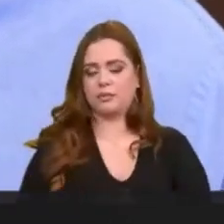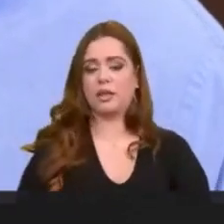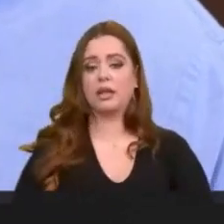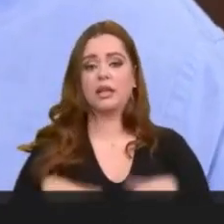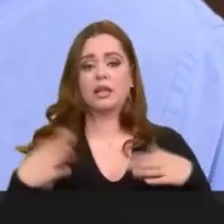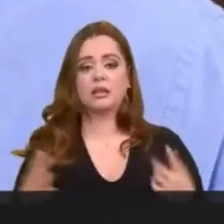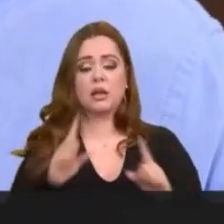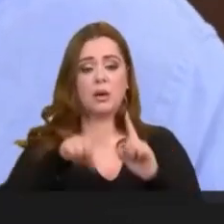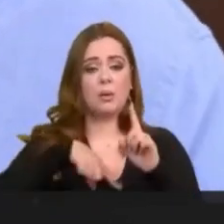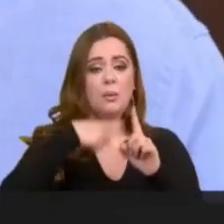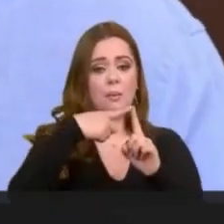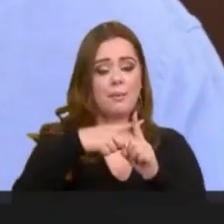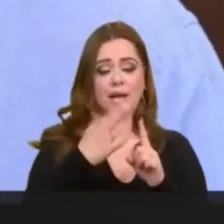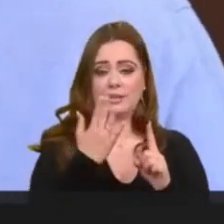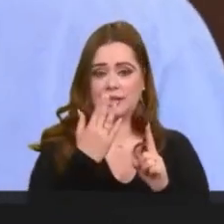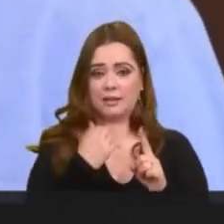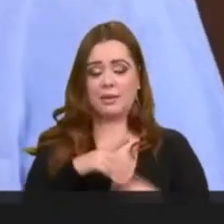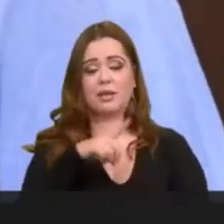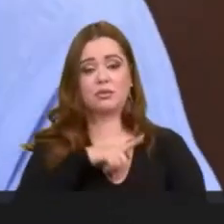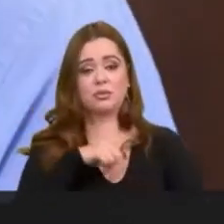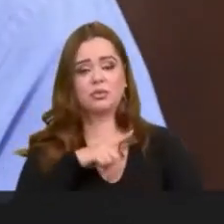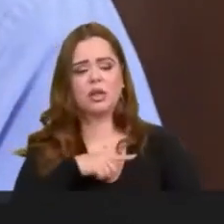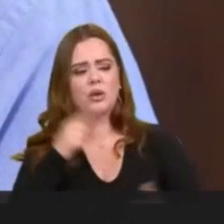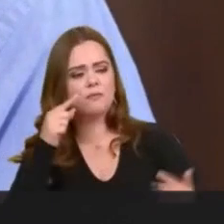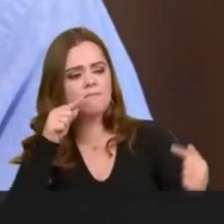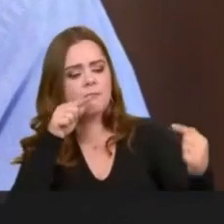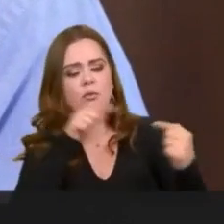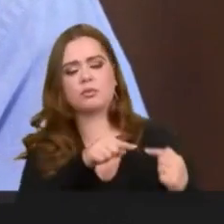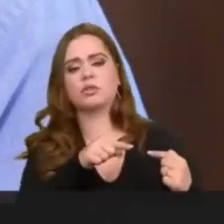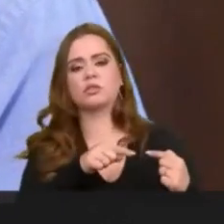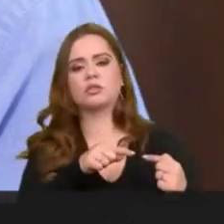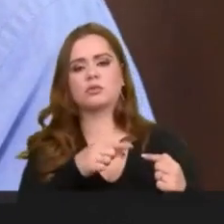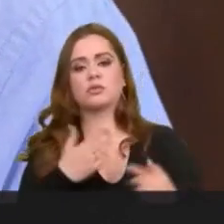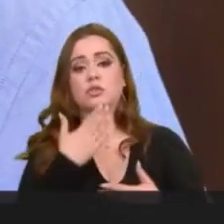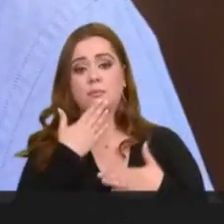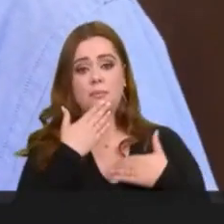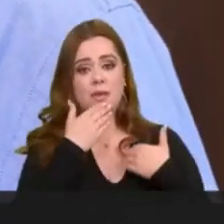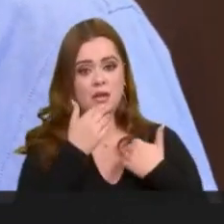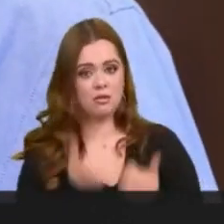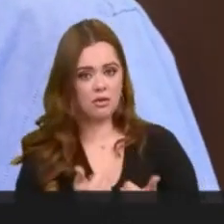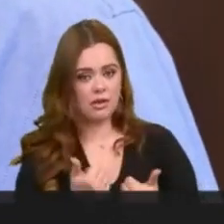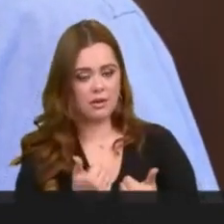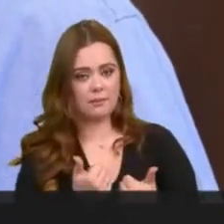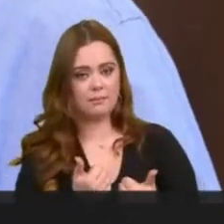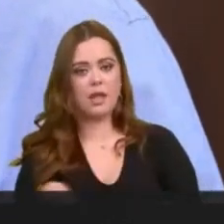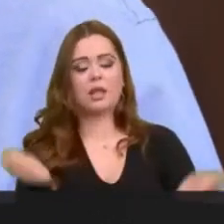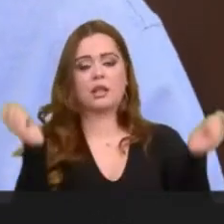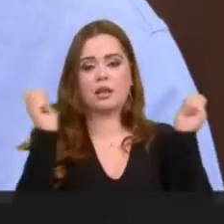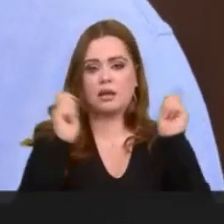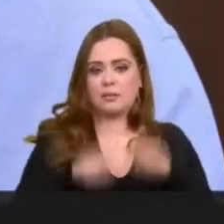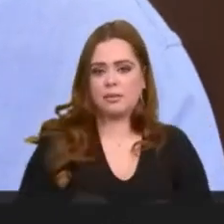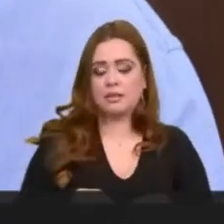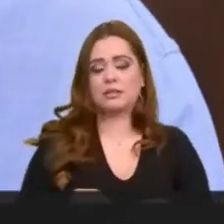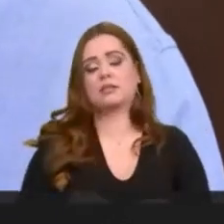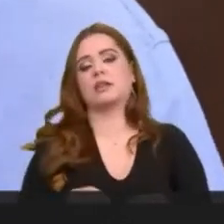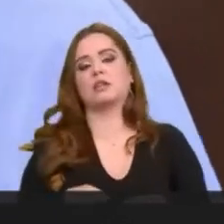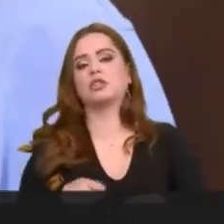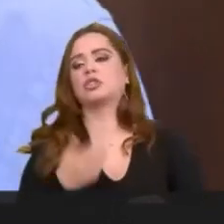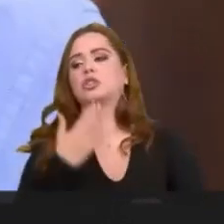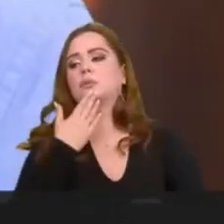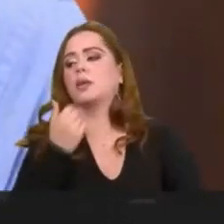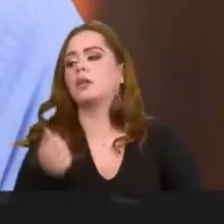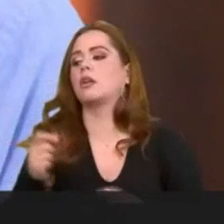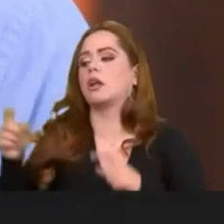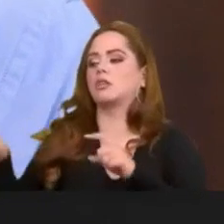objetivo fomentar a modernização da possibilidade dele aprimorar sua capacidade